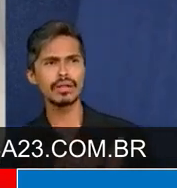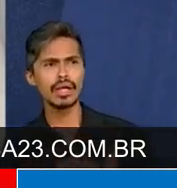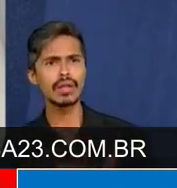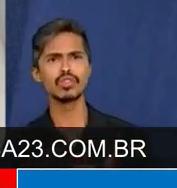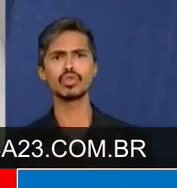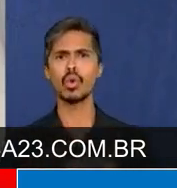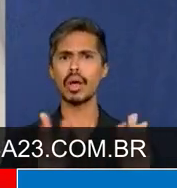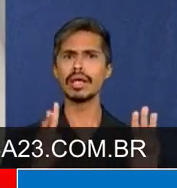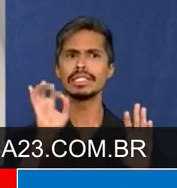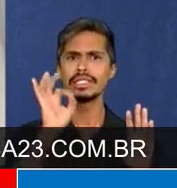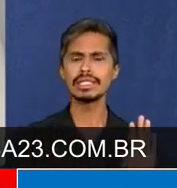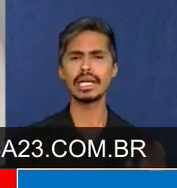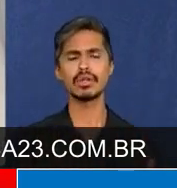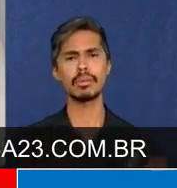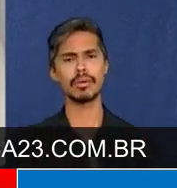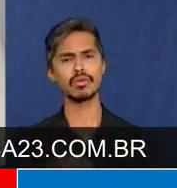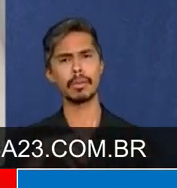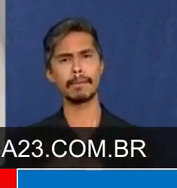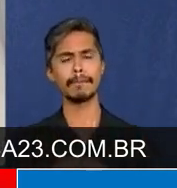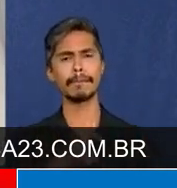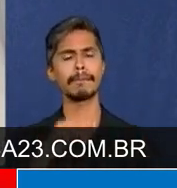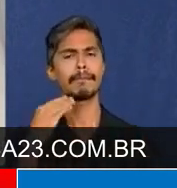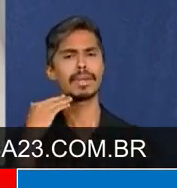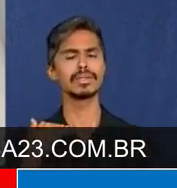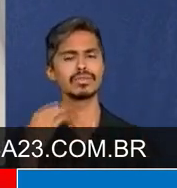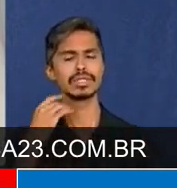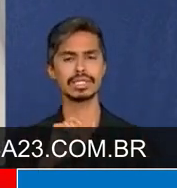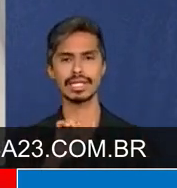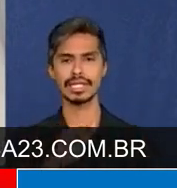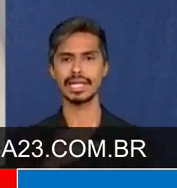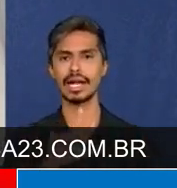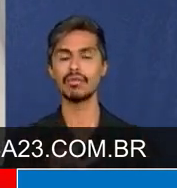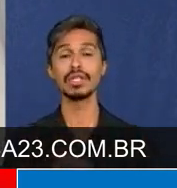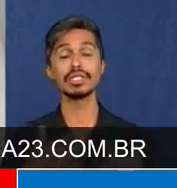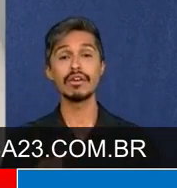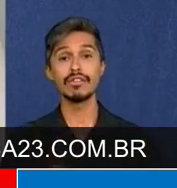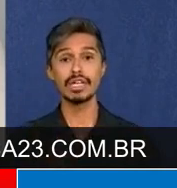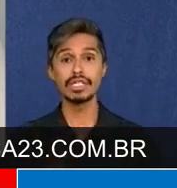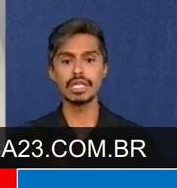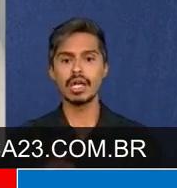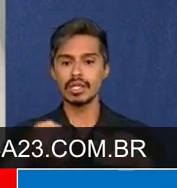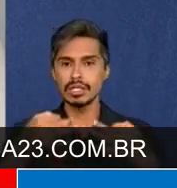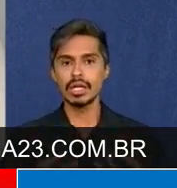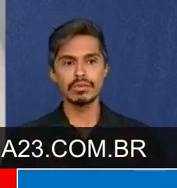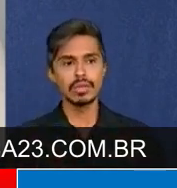nos canais oficiais do Banco Central ou de seus bancos, para que se faça adequadamente